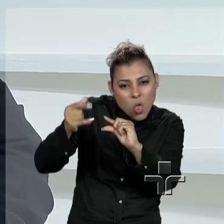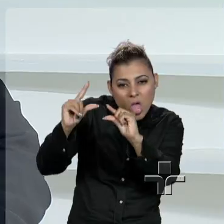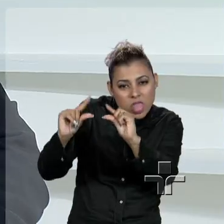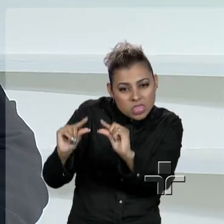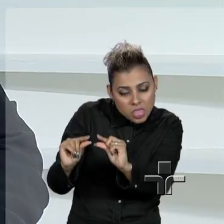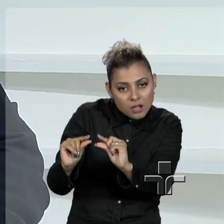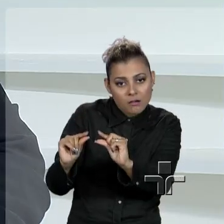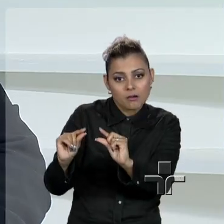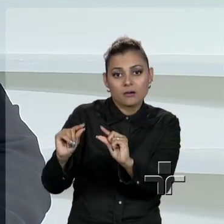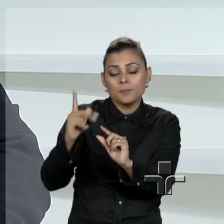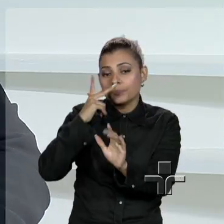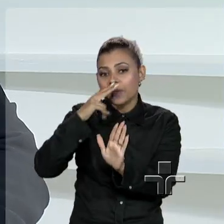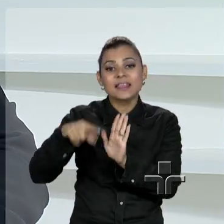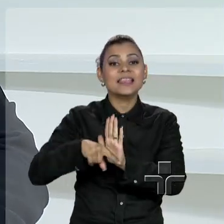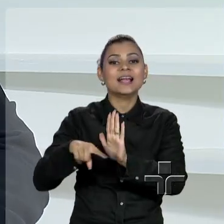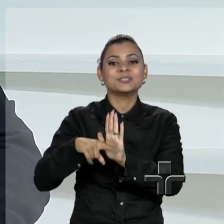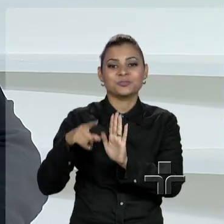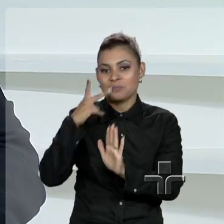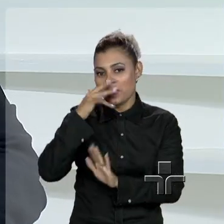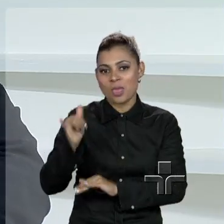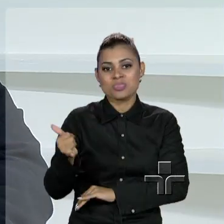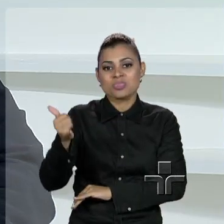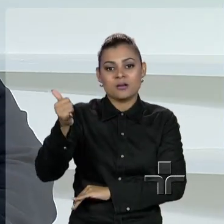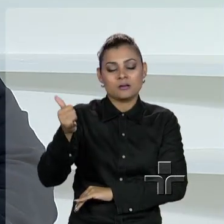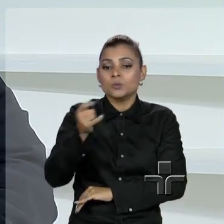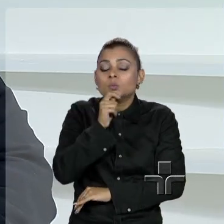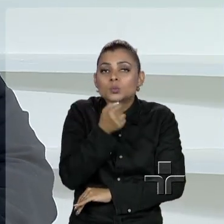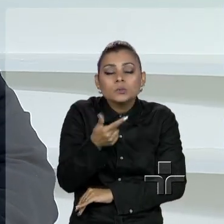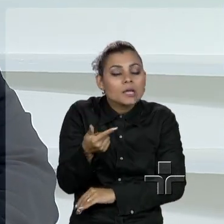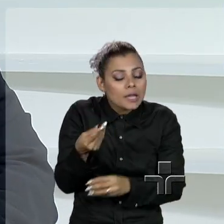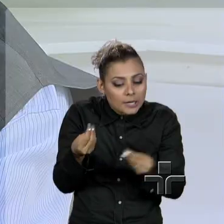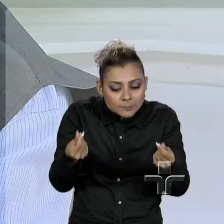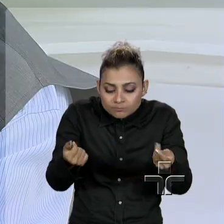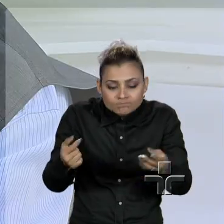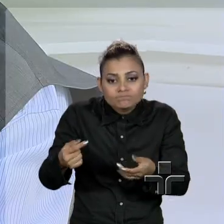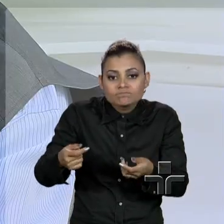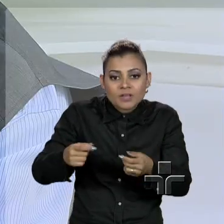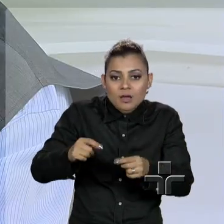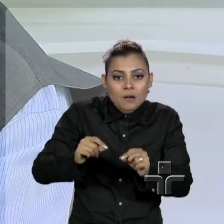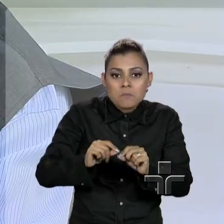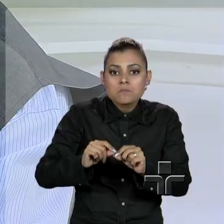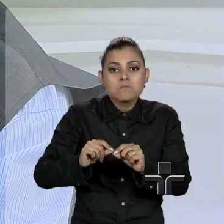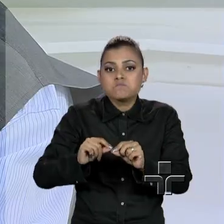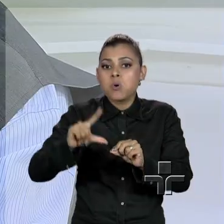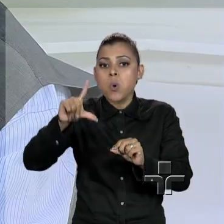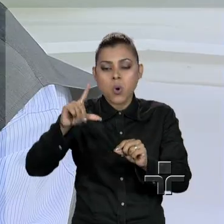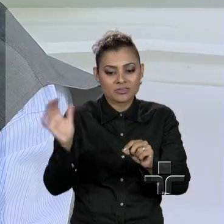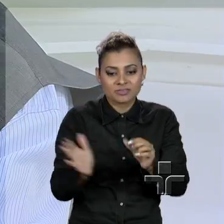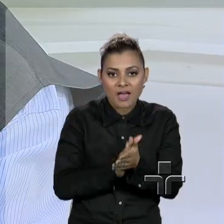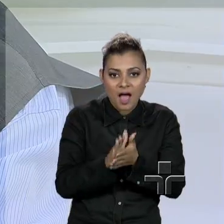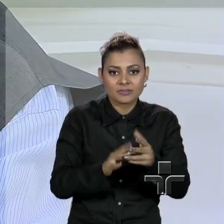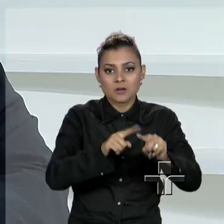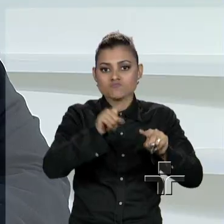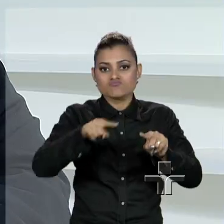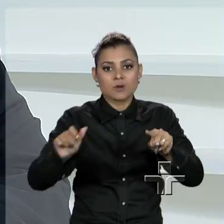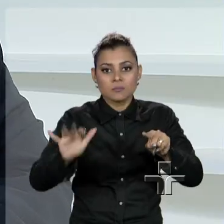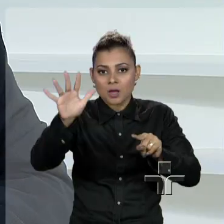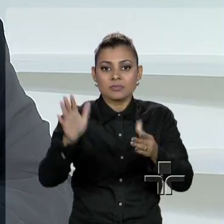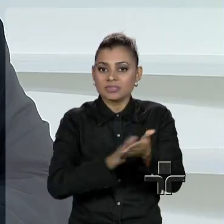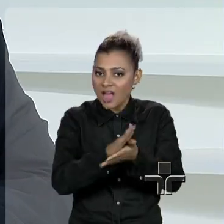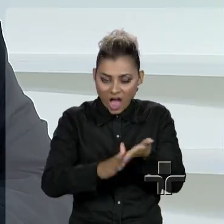até negativos, que não gera nem crescimento, nem inflação, está deixando